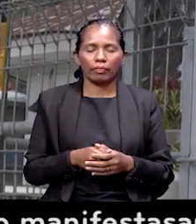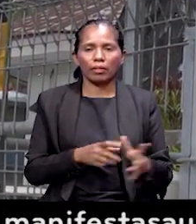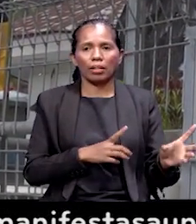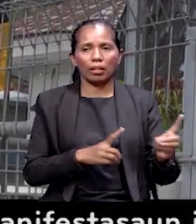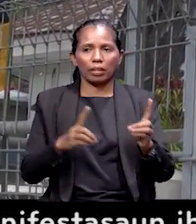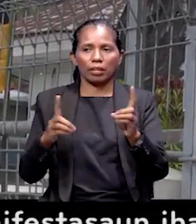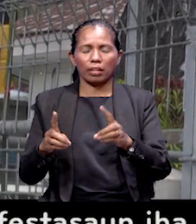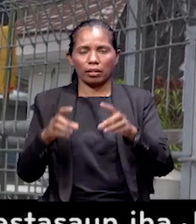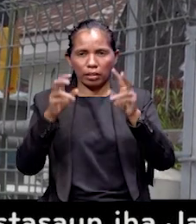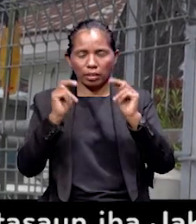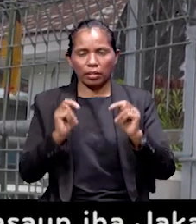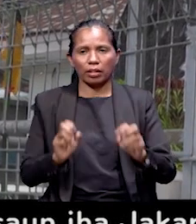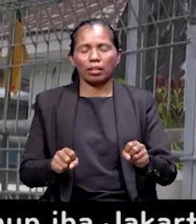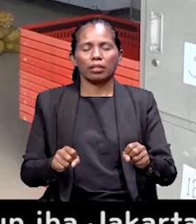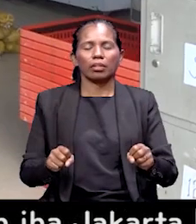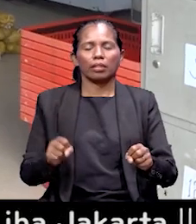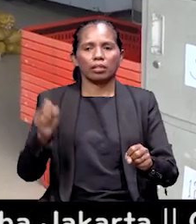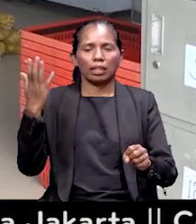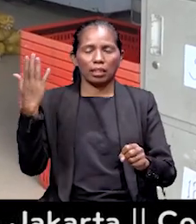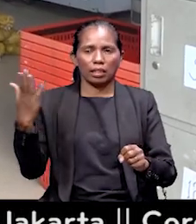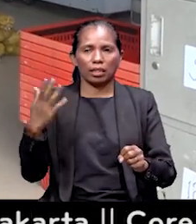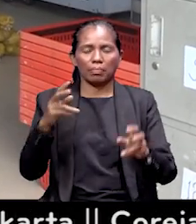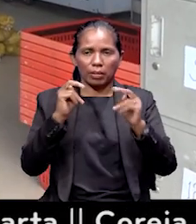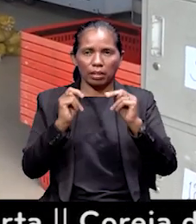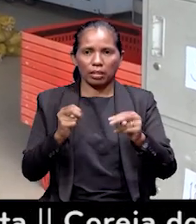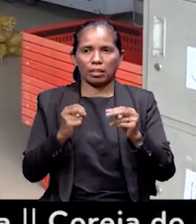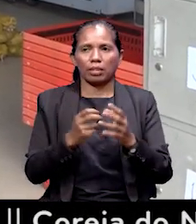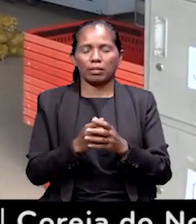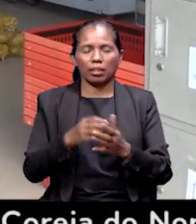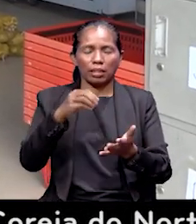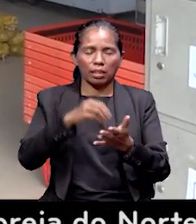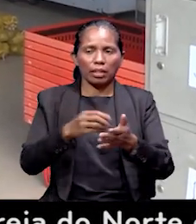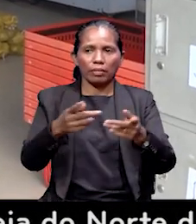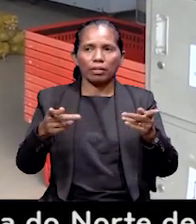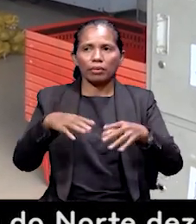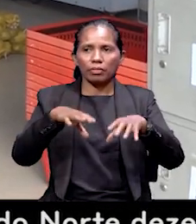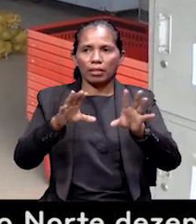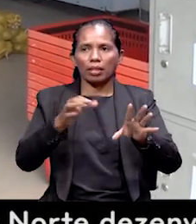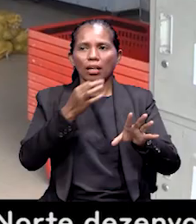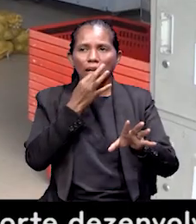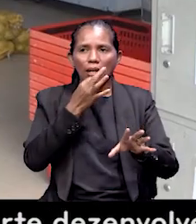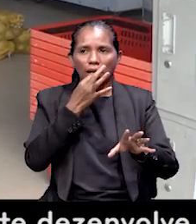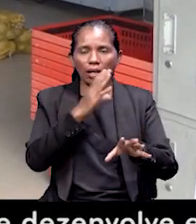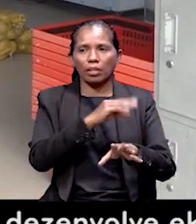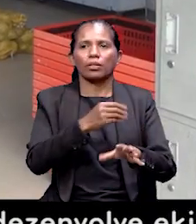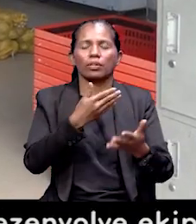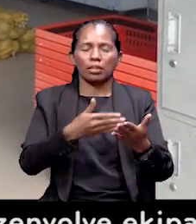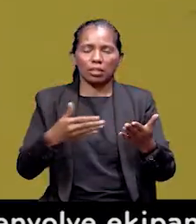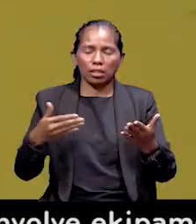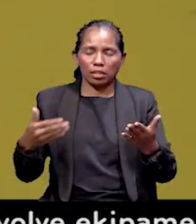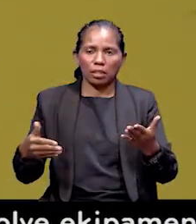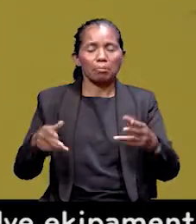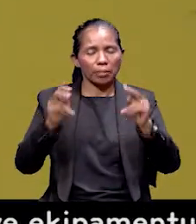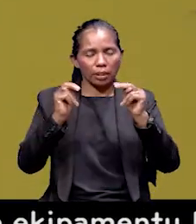nebe autoriza iha necessidades básica. Liu-liu establecimento nebe fan aihan. Nosa sang necessidades